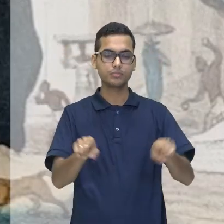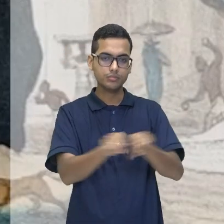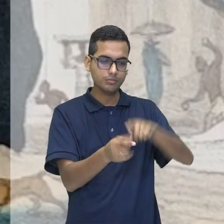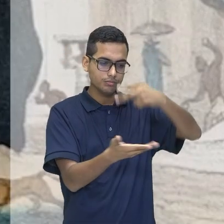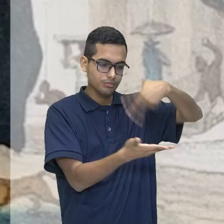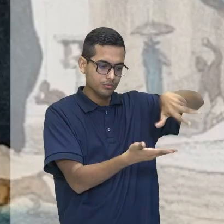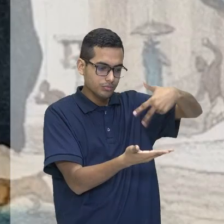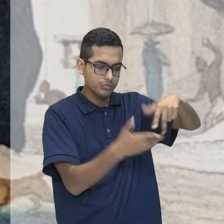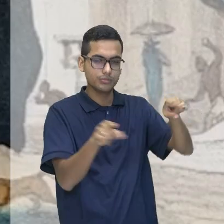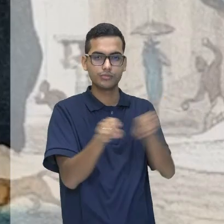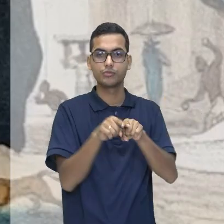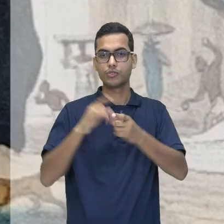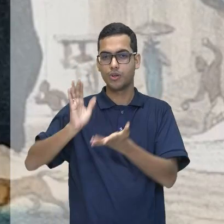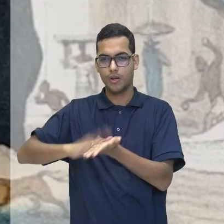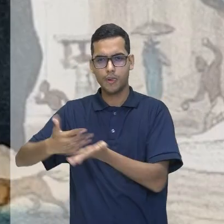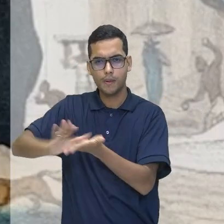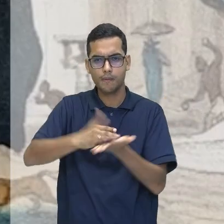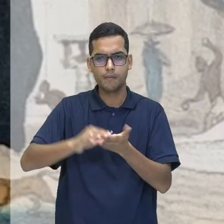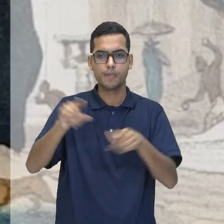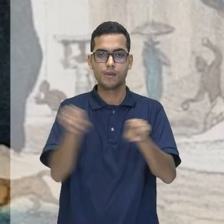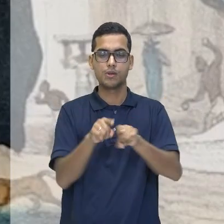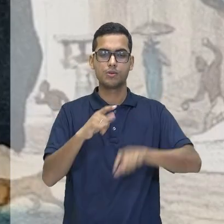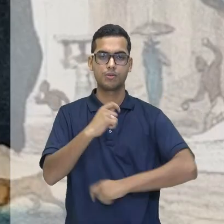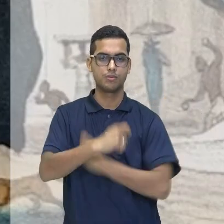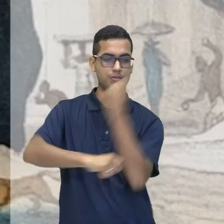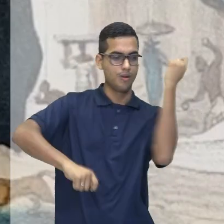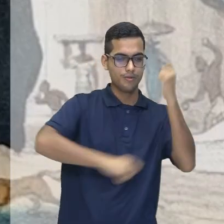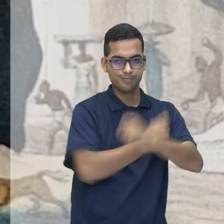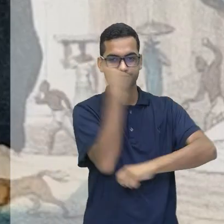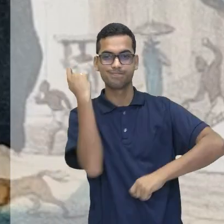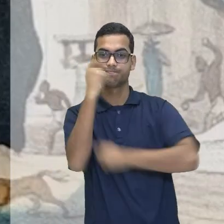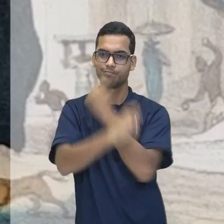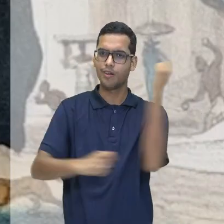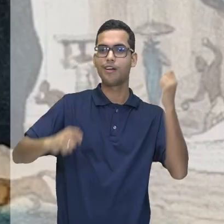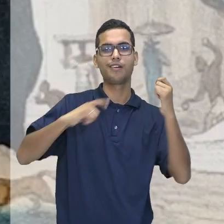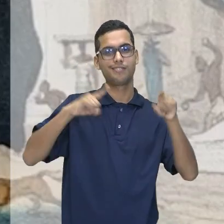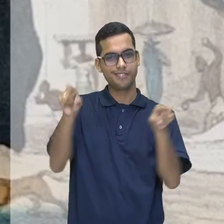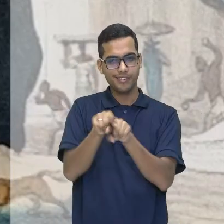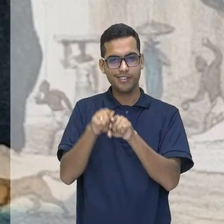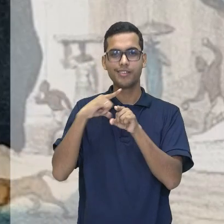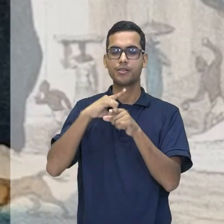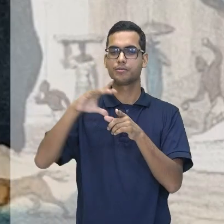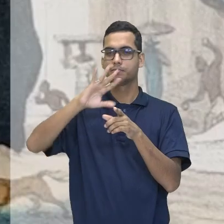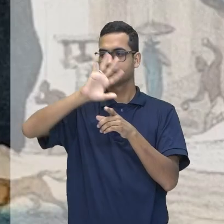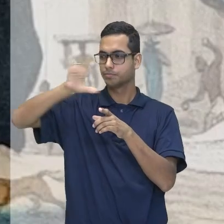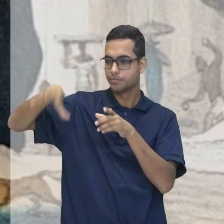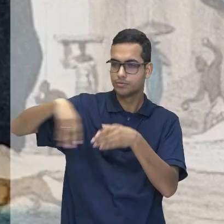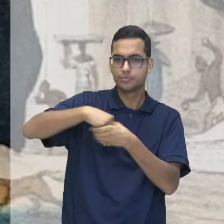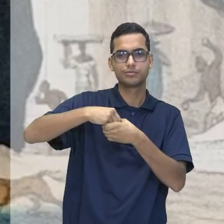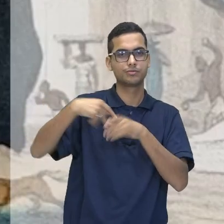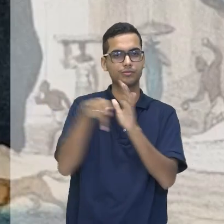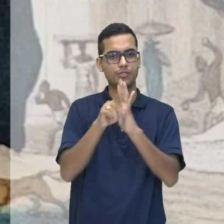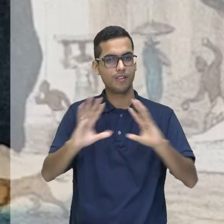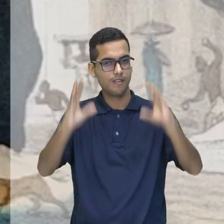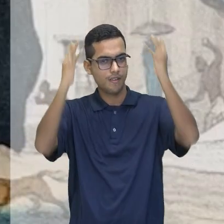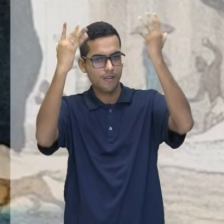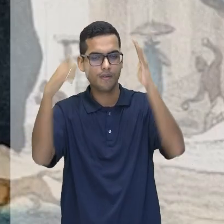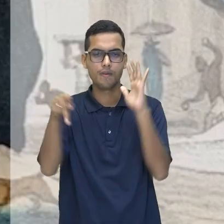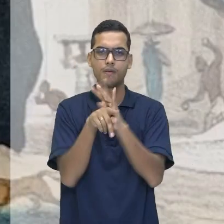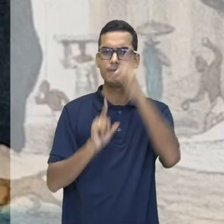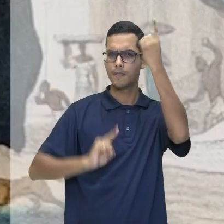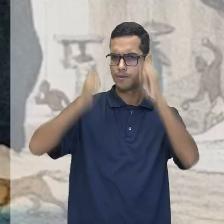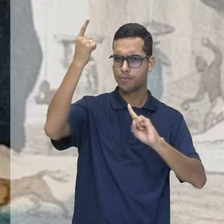foram incorporadas a um intrudo que foi se transformando e dando origem às festividades do